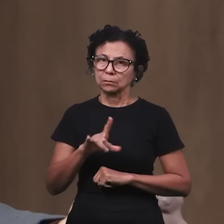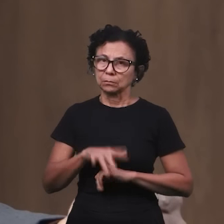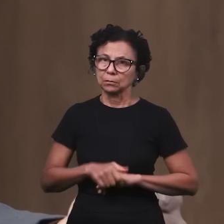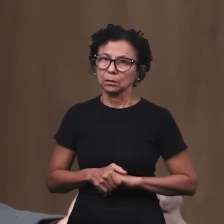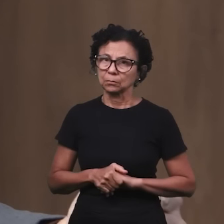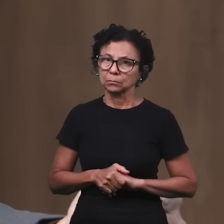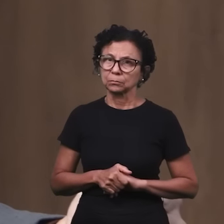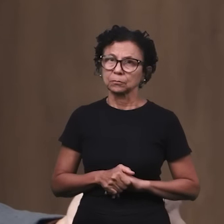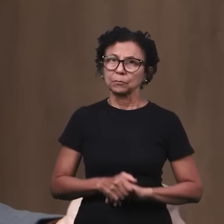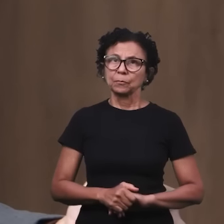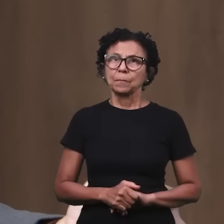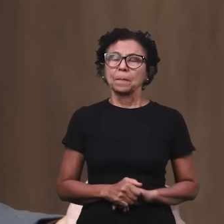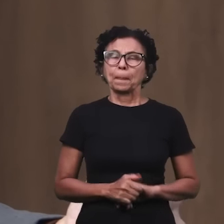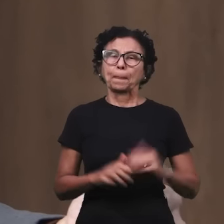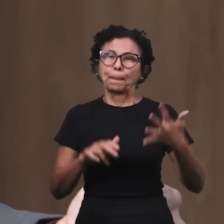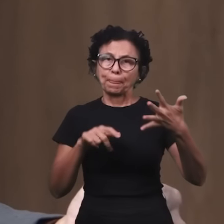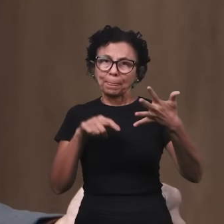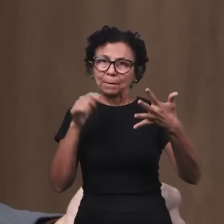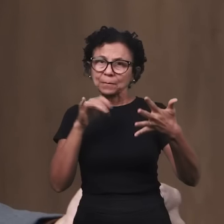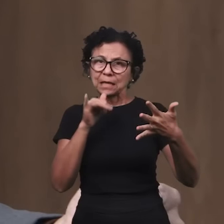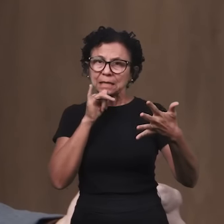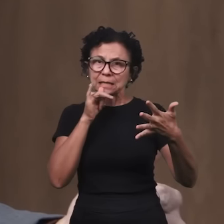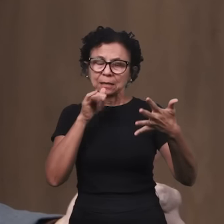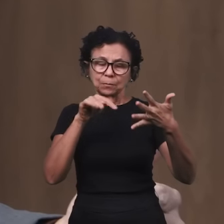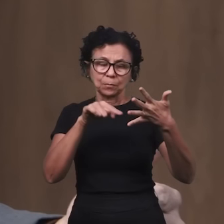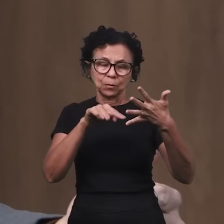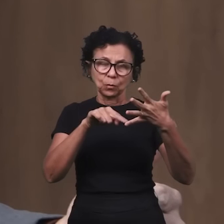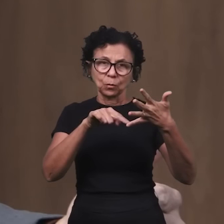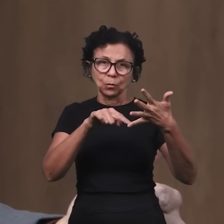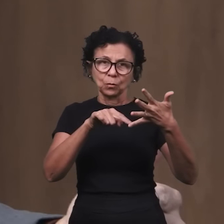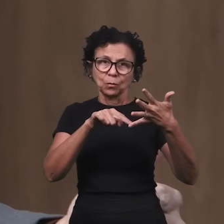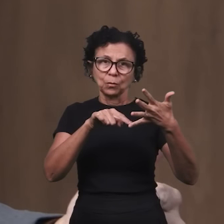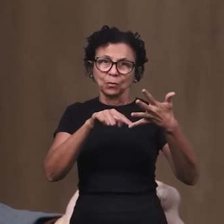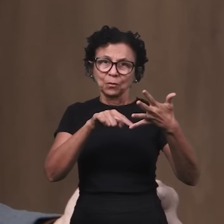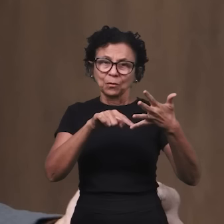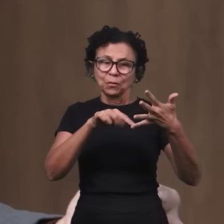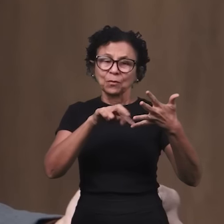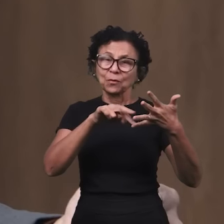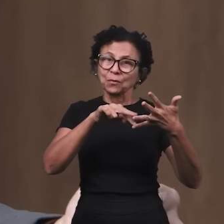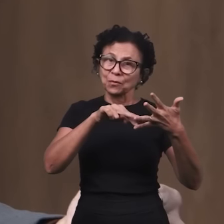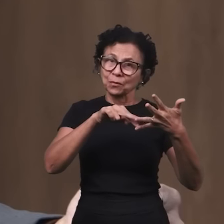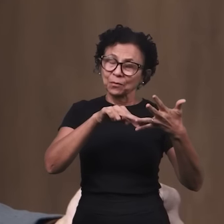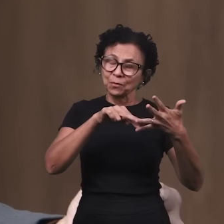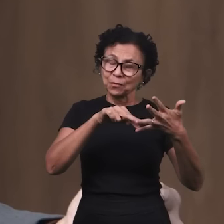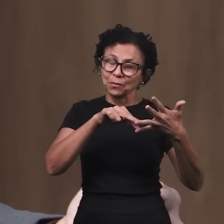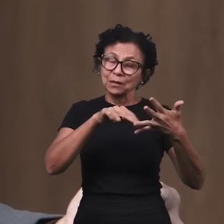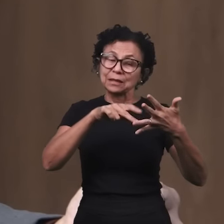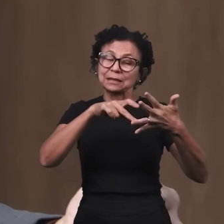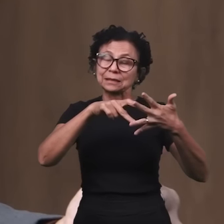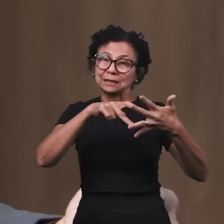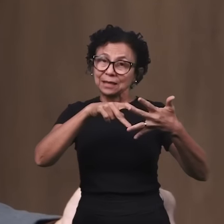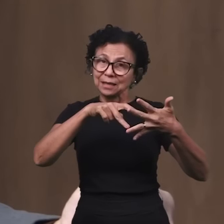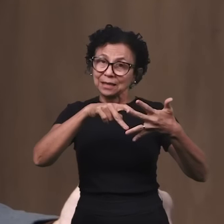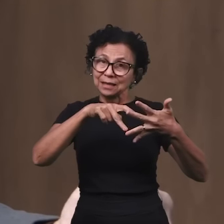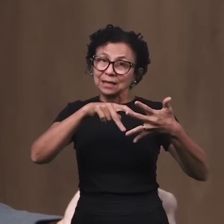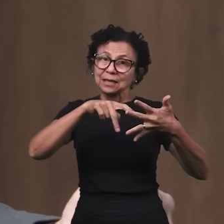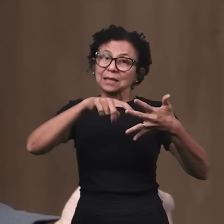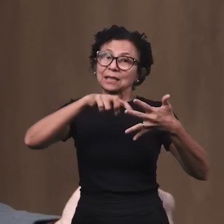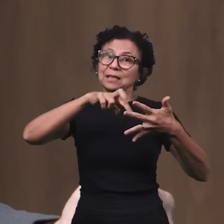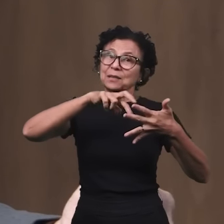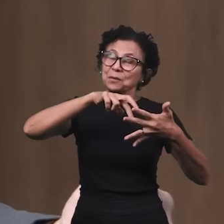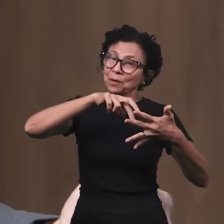escada, continue a escada subindo, porque você vai chegar no topo. E o Senhor vai te abençoar, porque além de